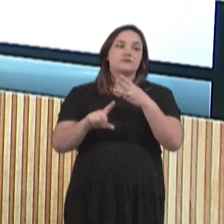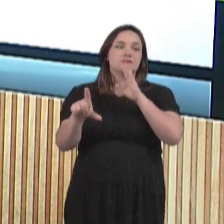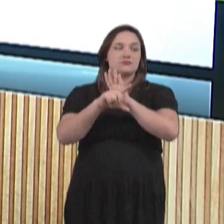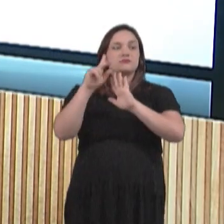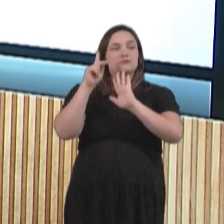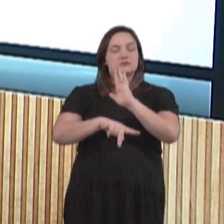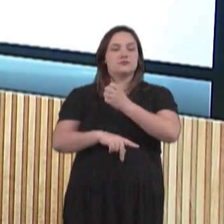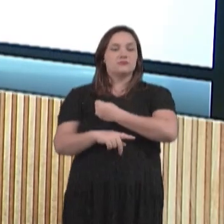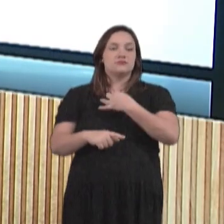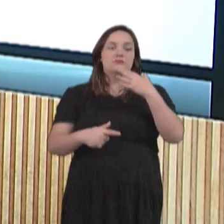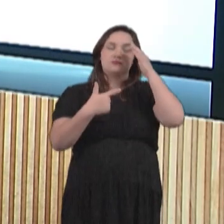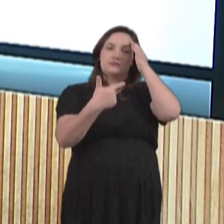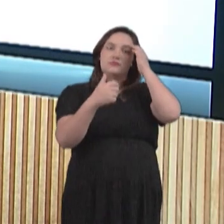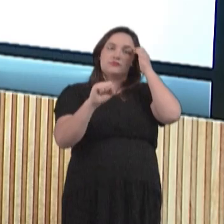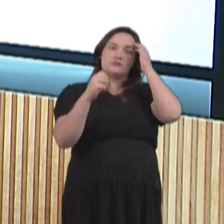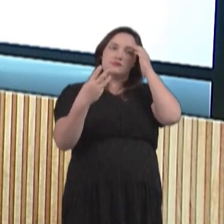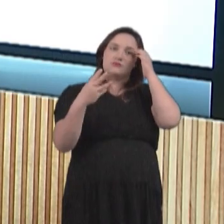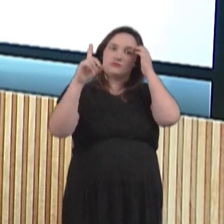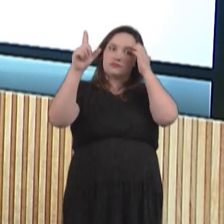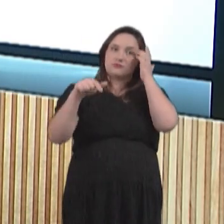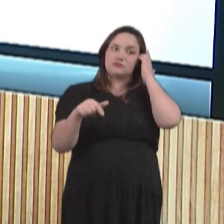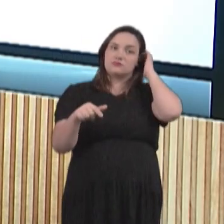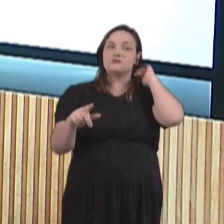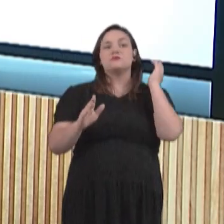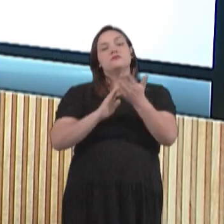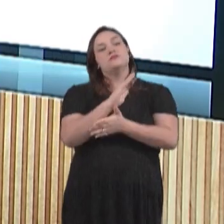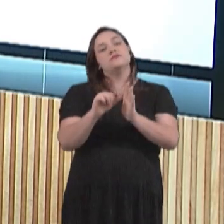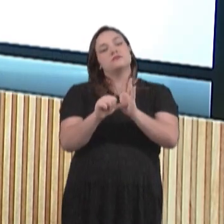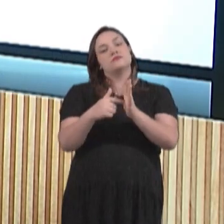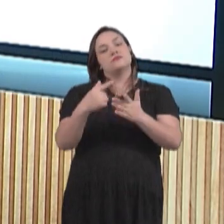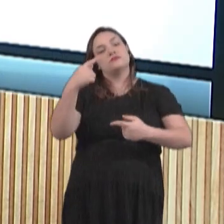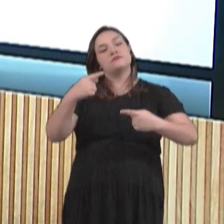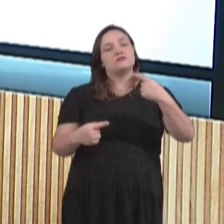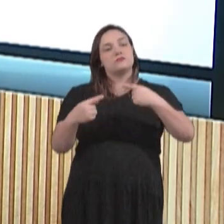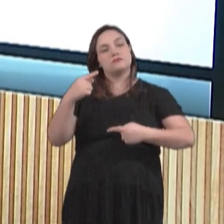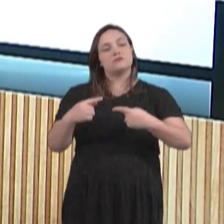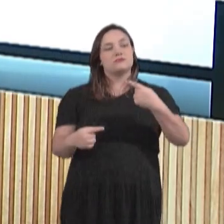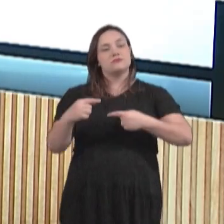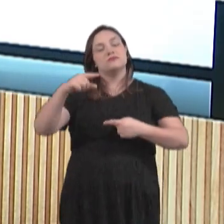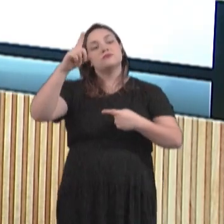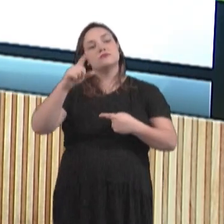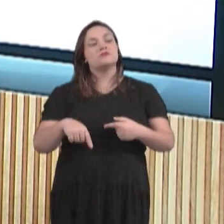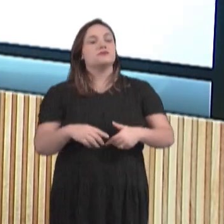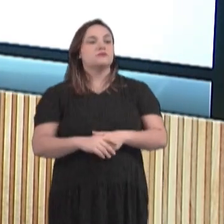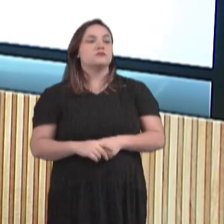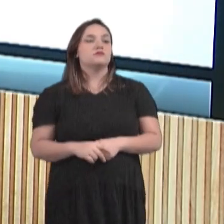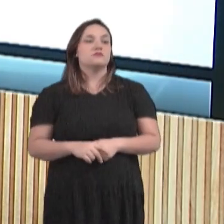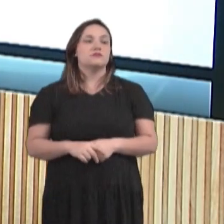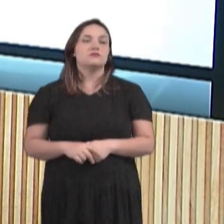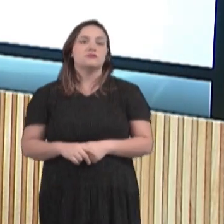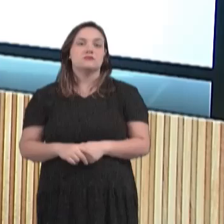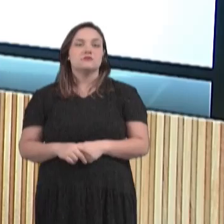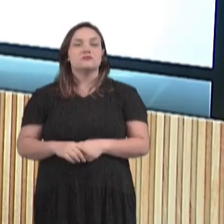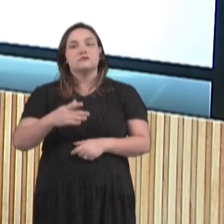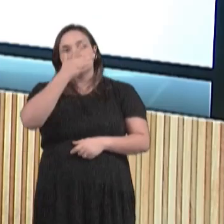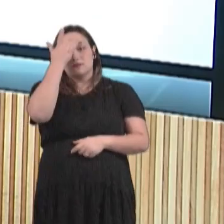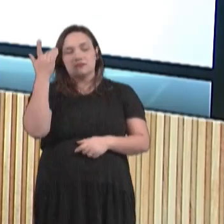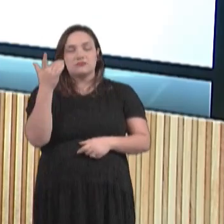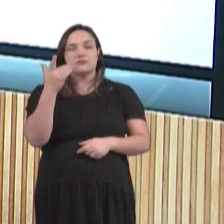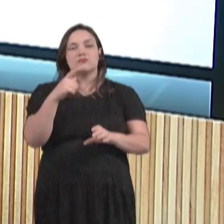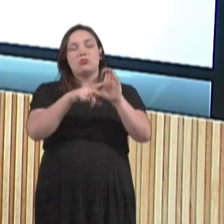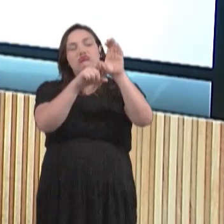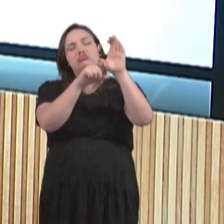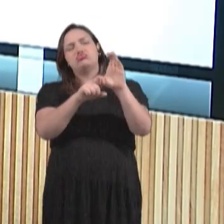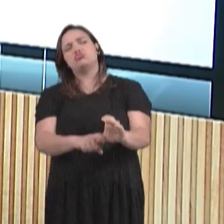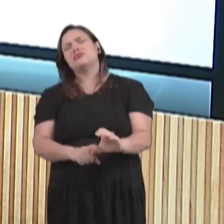número 283 de 2024, também aprovado em segunda discussão, que caracteriza o devedor contumaz